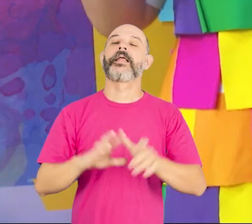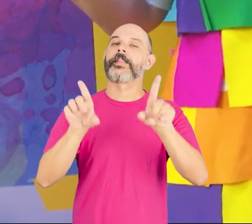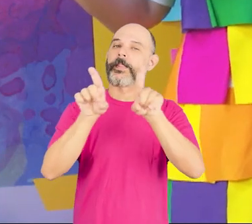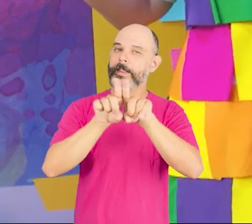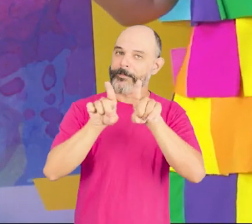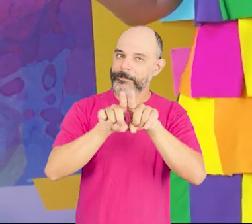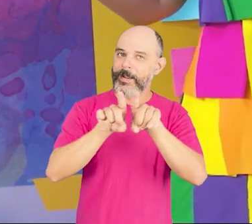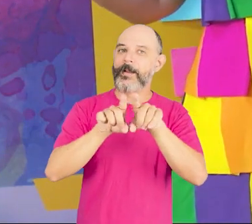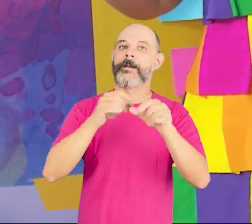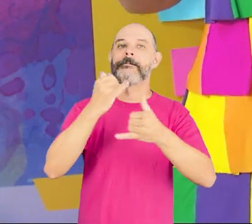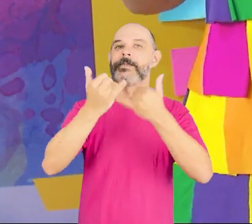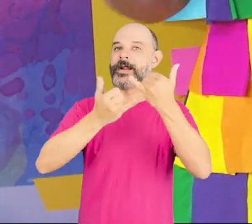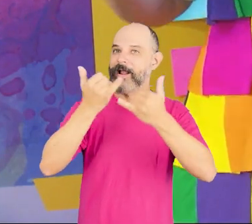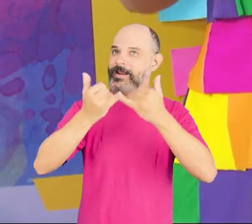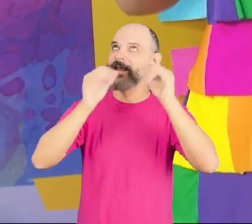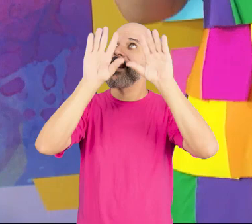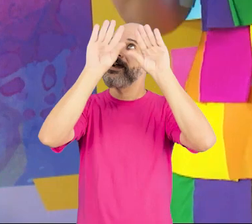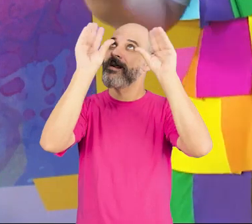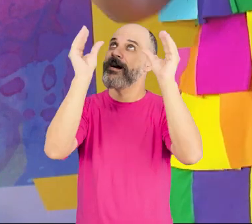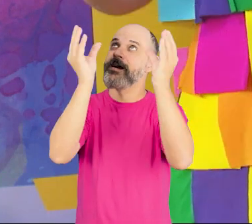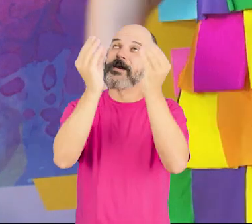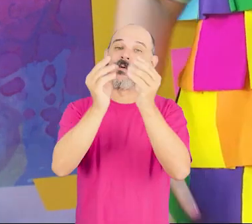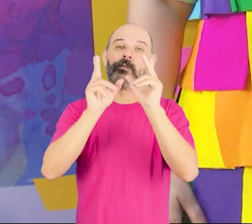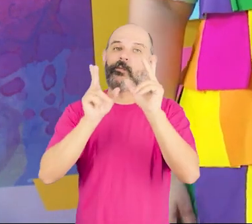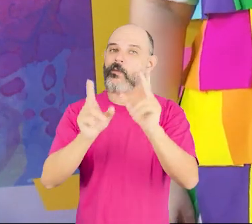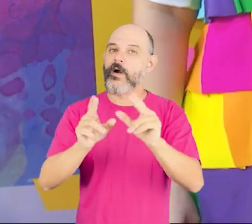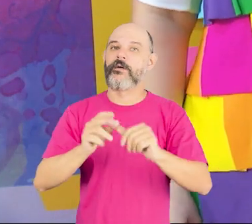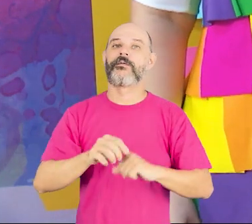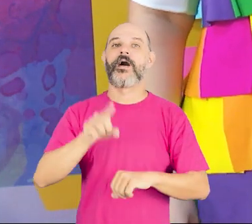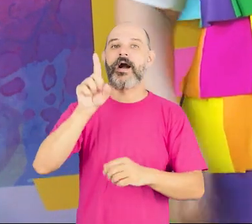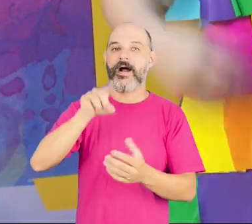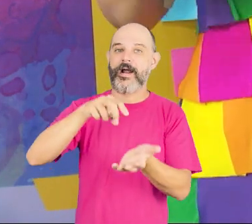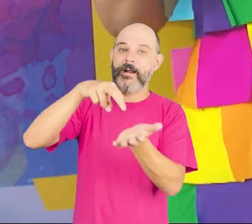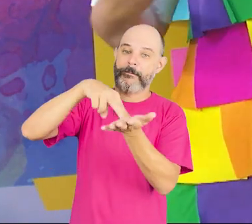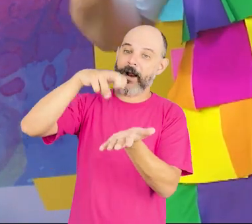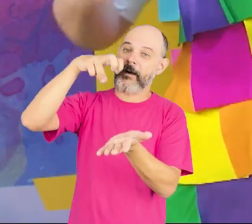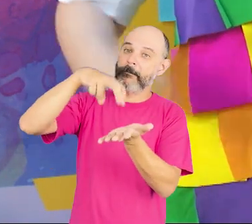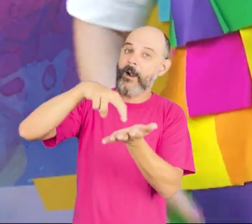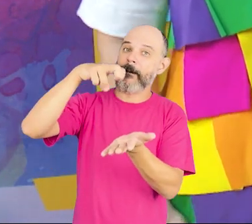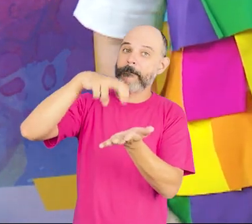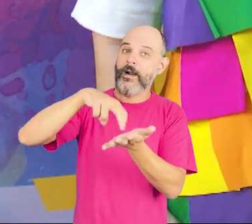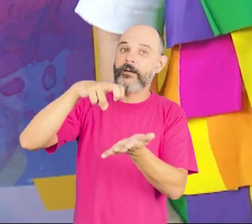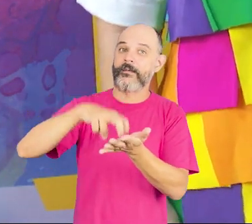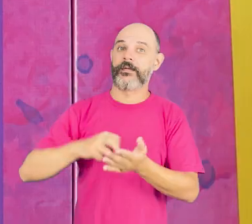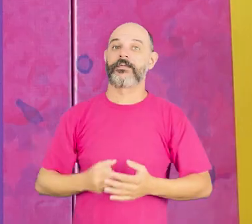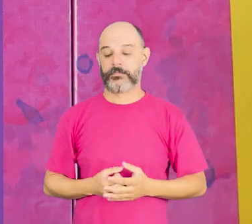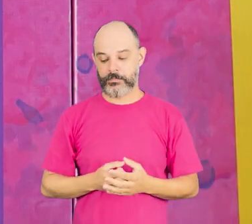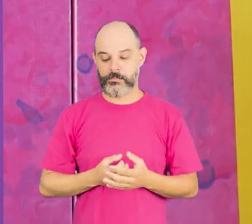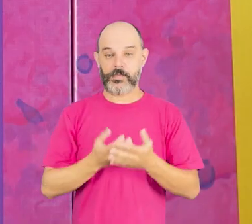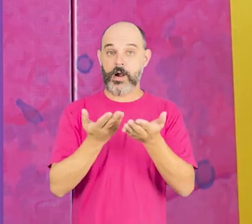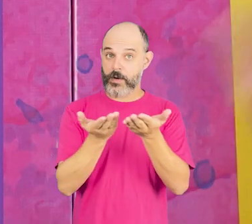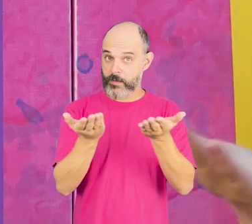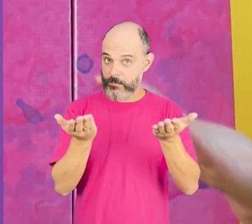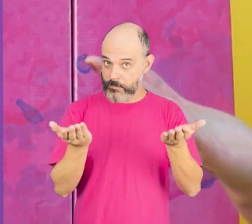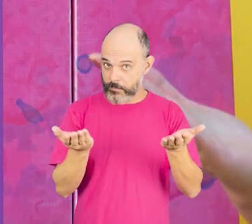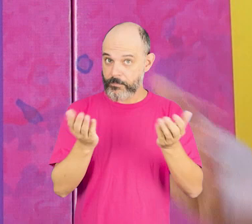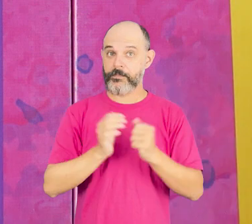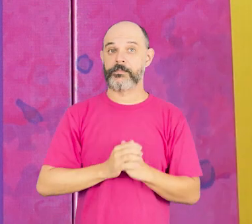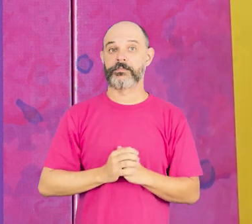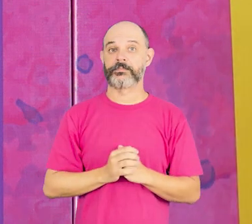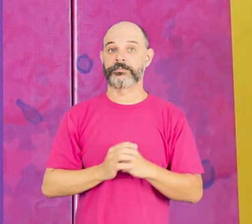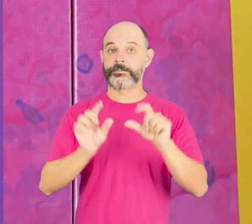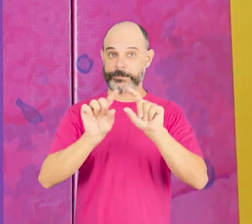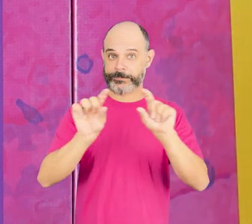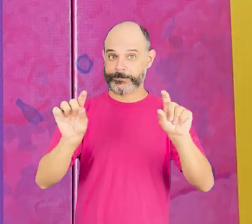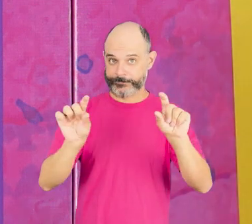É a mesma brincadeira da nube Aurora. A cama elástica. Cama elástica